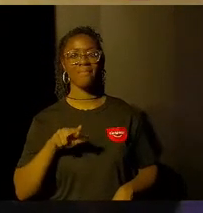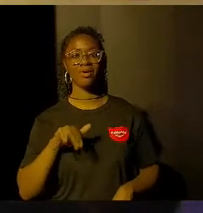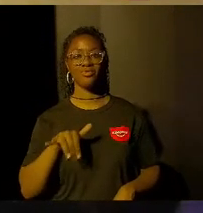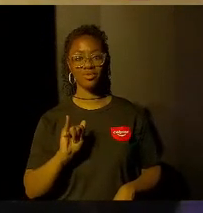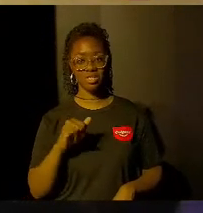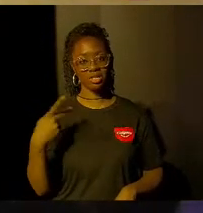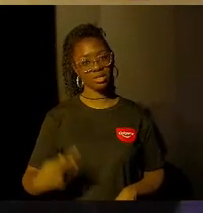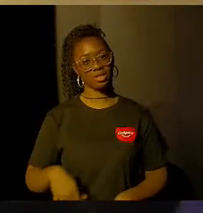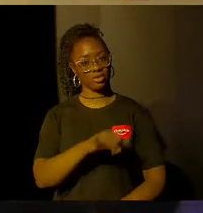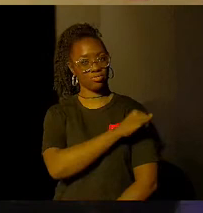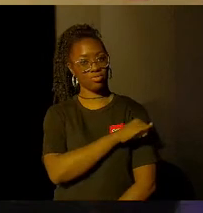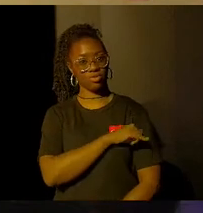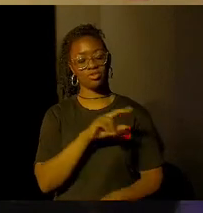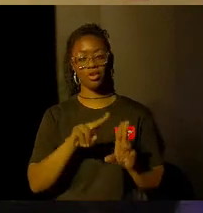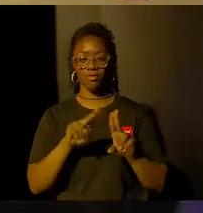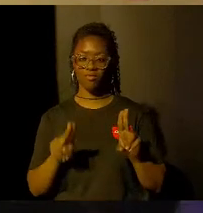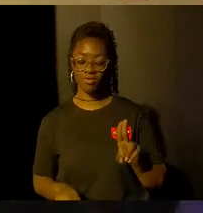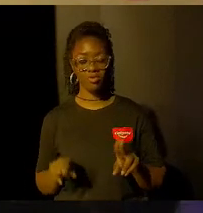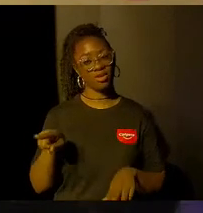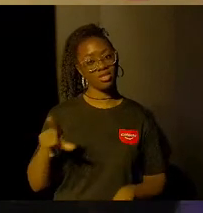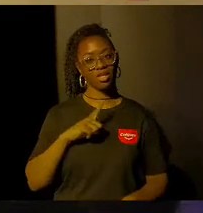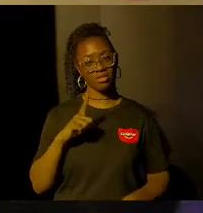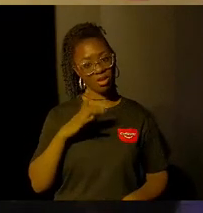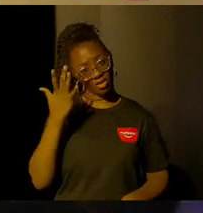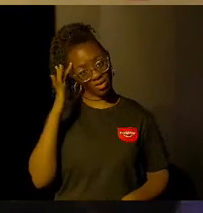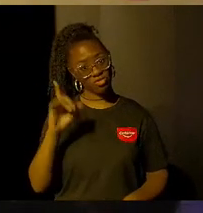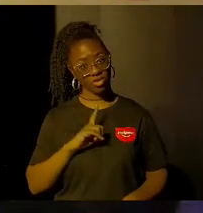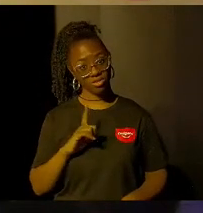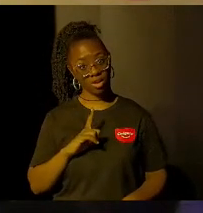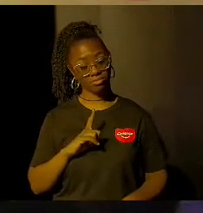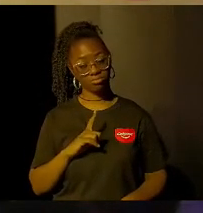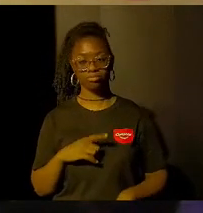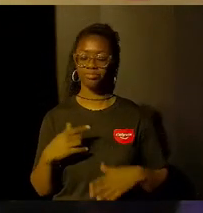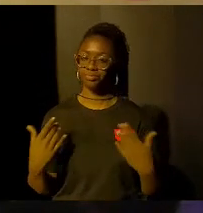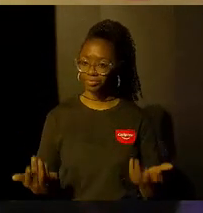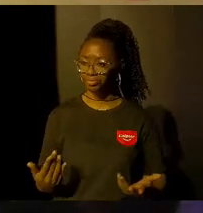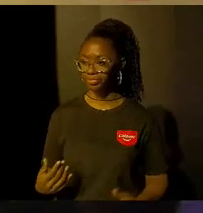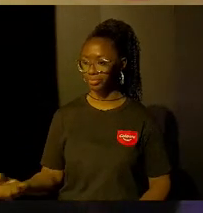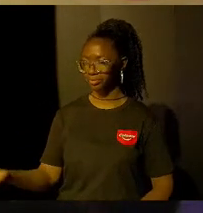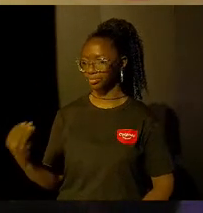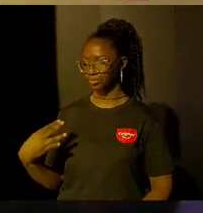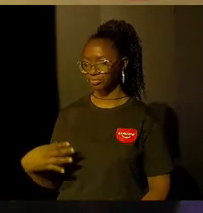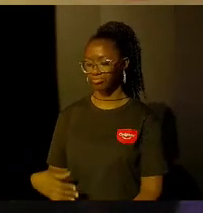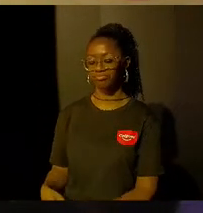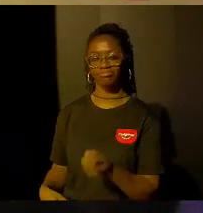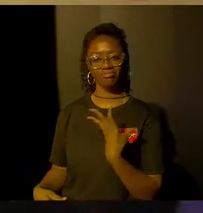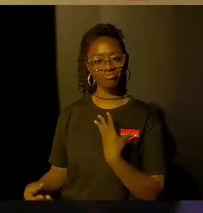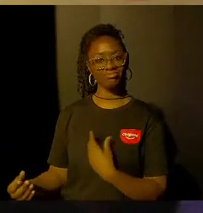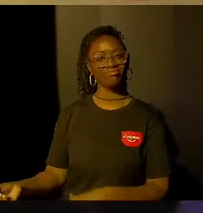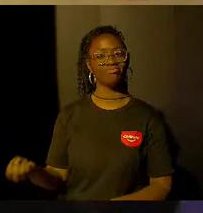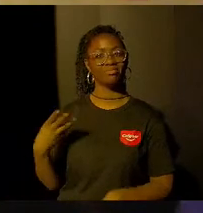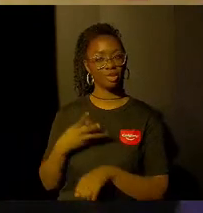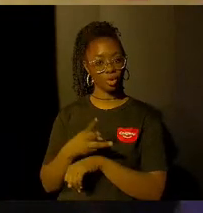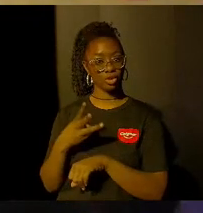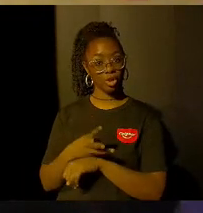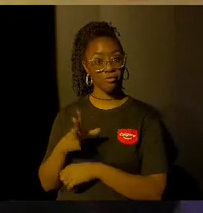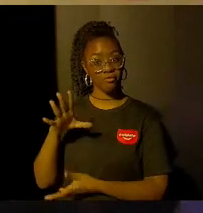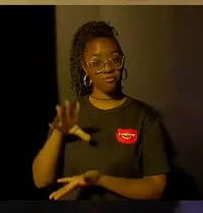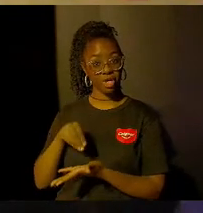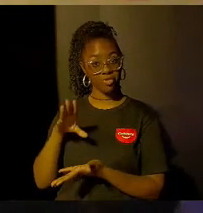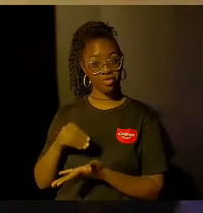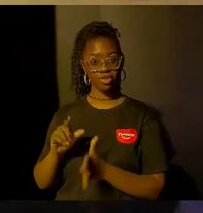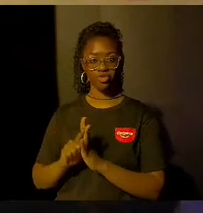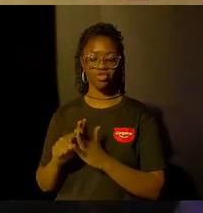aqui do Rio da UFRJ deve ter E aí Amauri começou a me mandar fotos pelo WhatsApp de exemplares